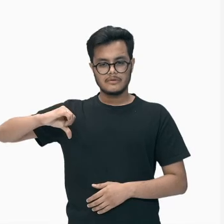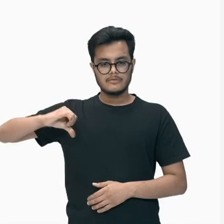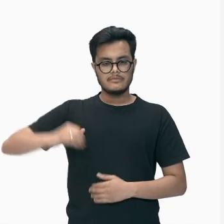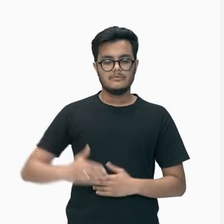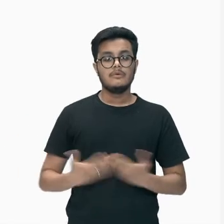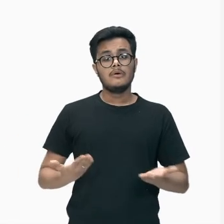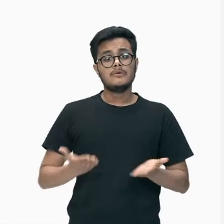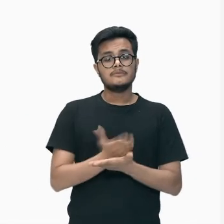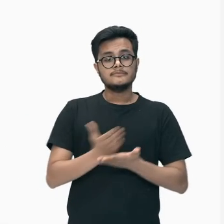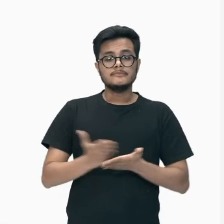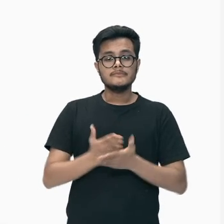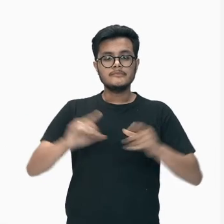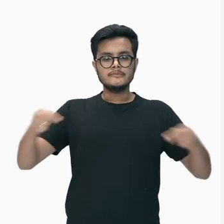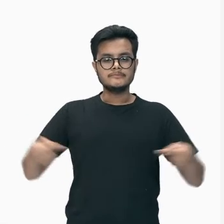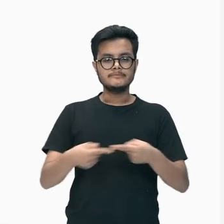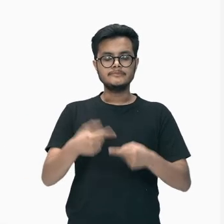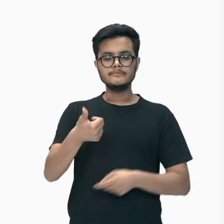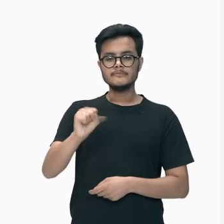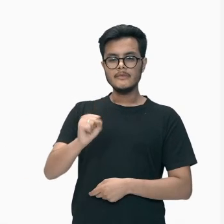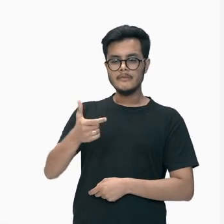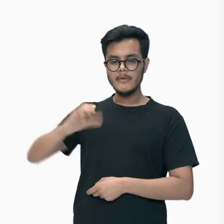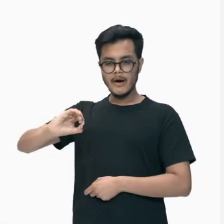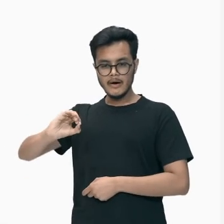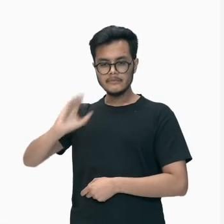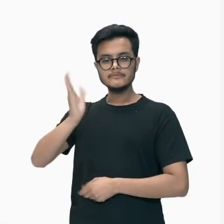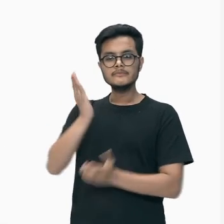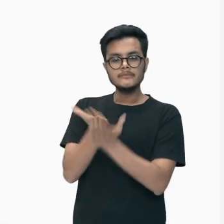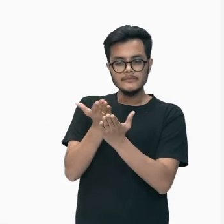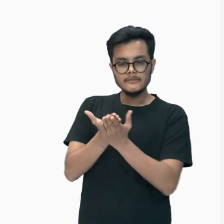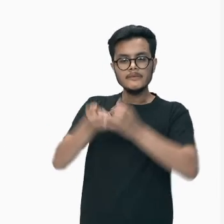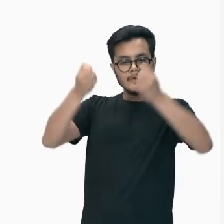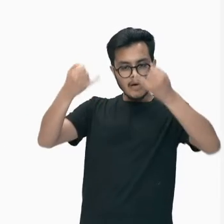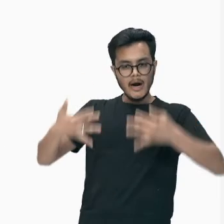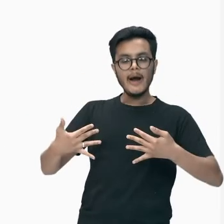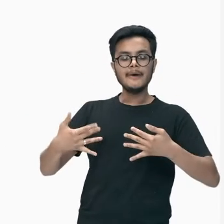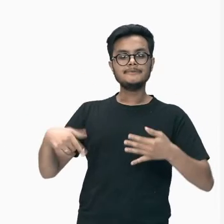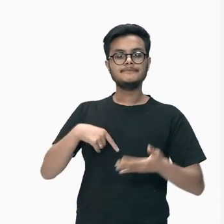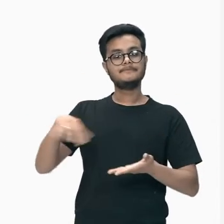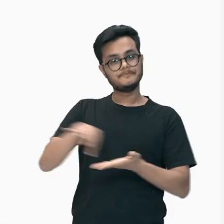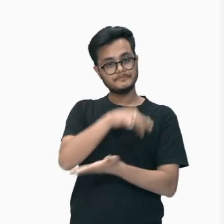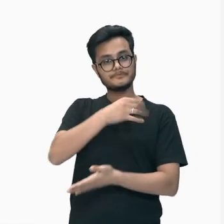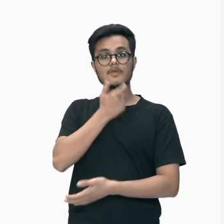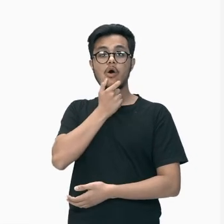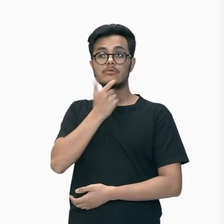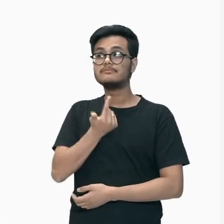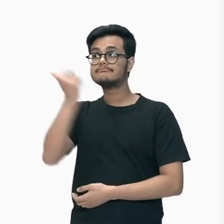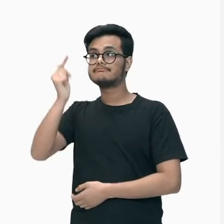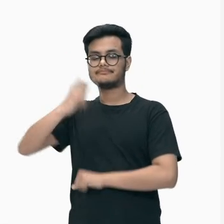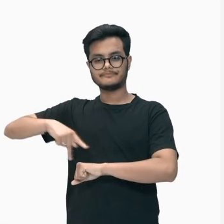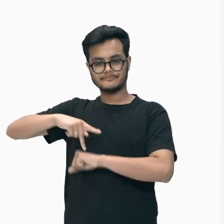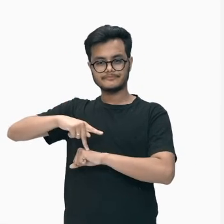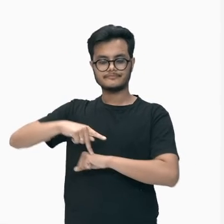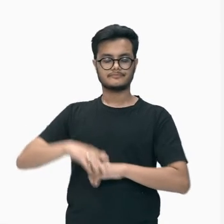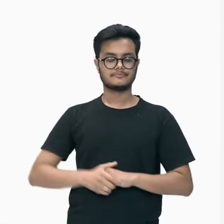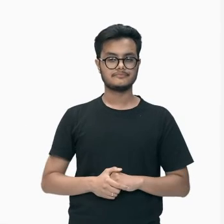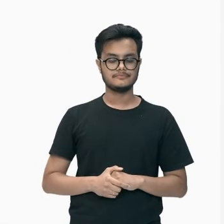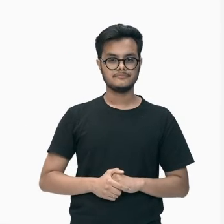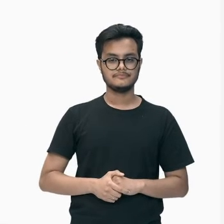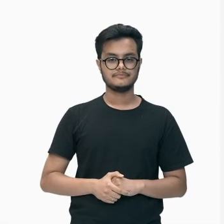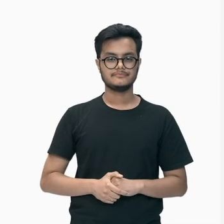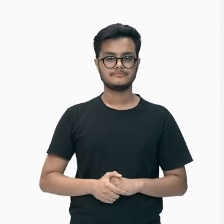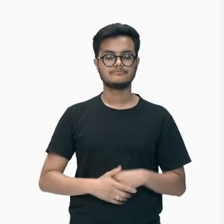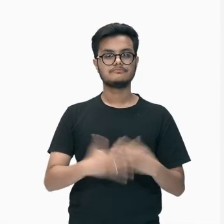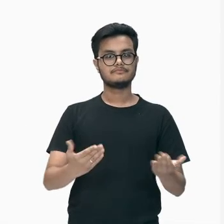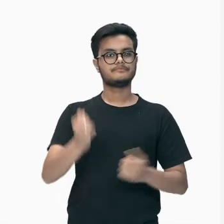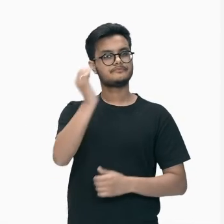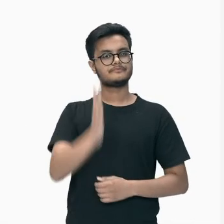de 1810. Vocês estão lembrados, como nós falamos dos acordos de 1810, assinado com a Inglaterra, que amarrava o Brasil e